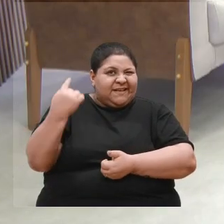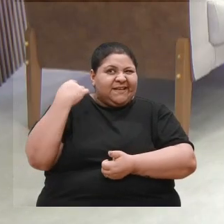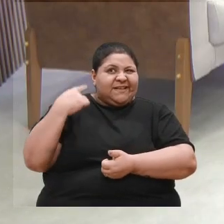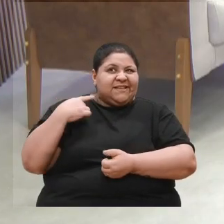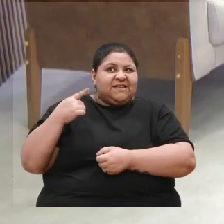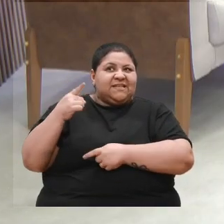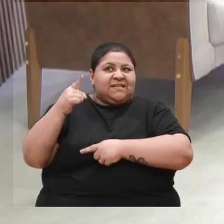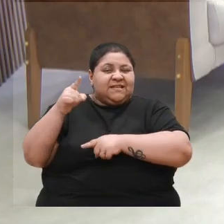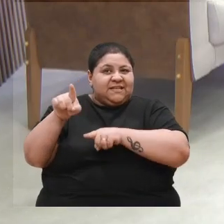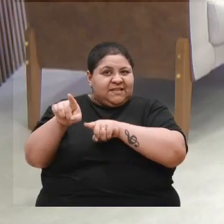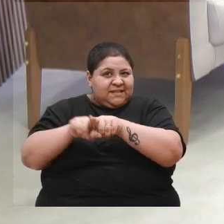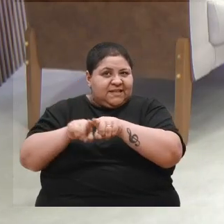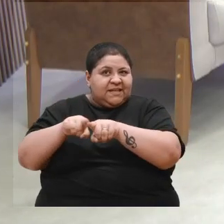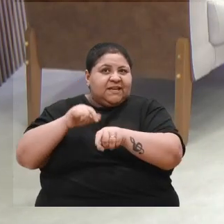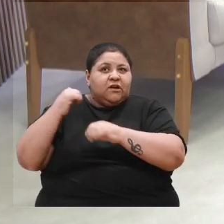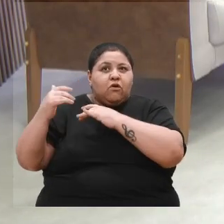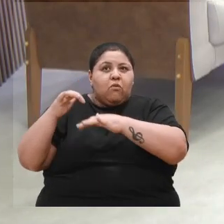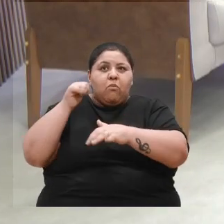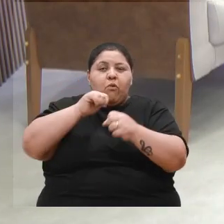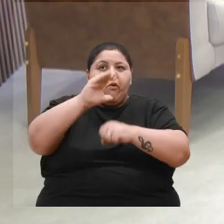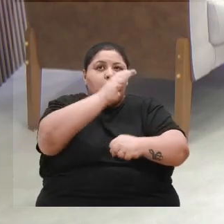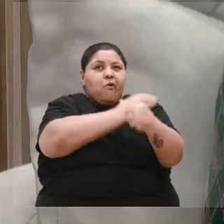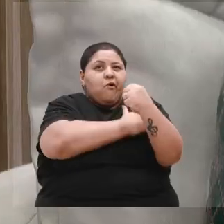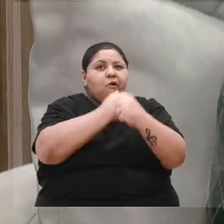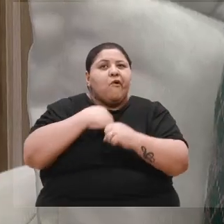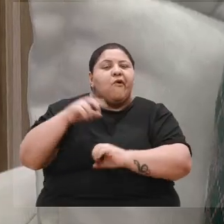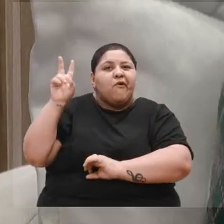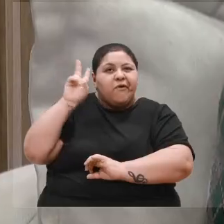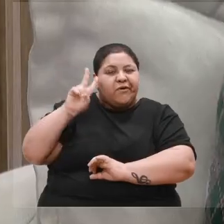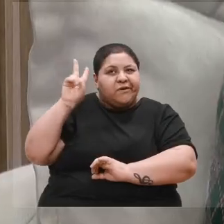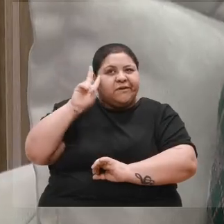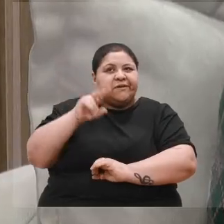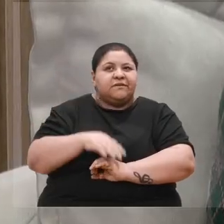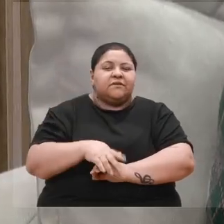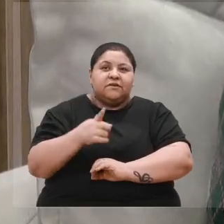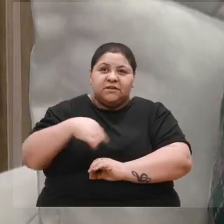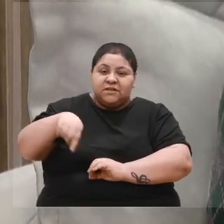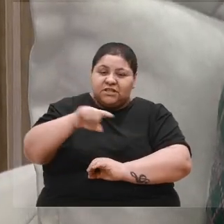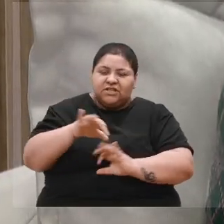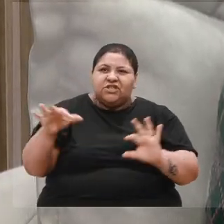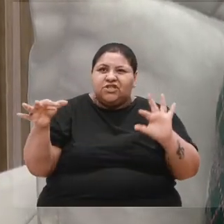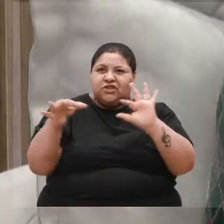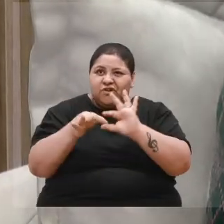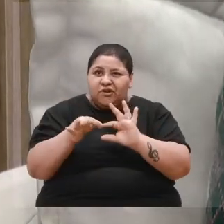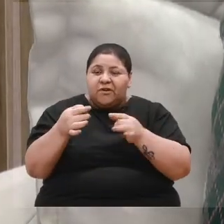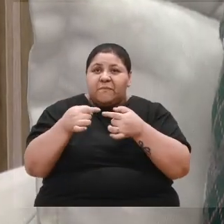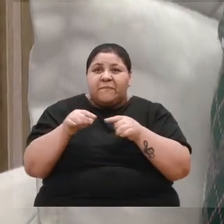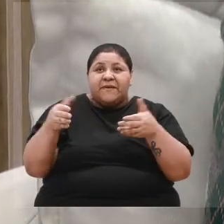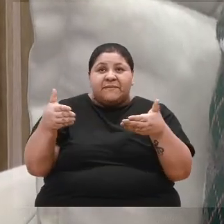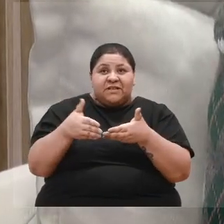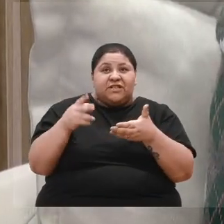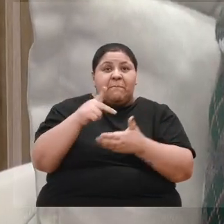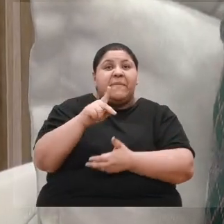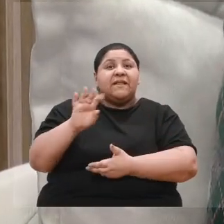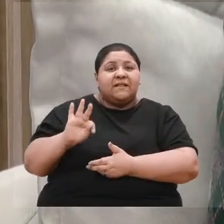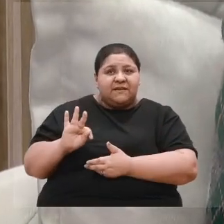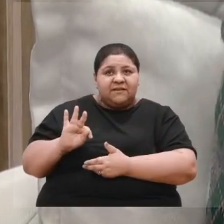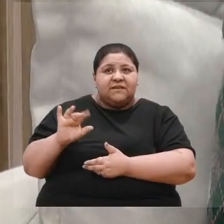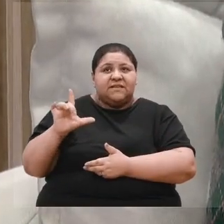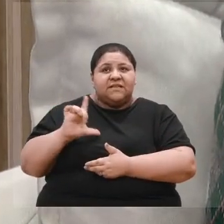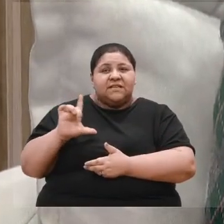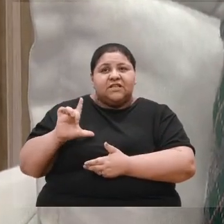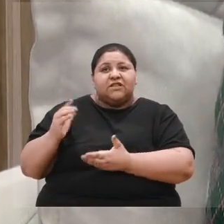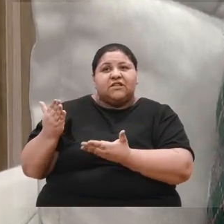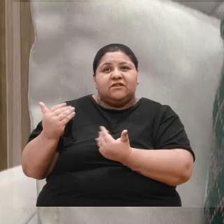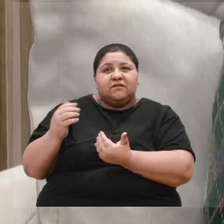disputa também no movimento feminista do que era. Eu lembro, por exemplo, a gente se unia, mas eu já era do PT.